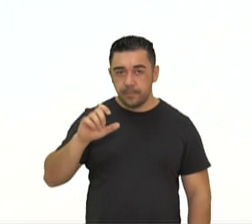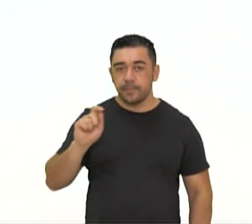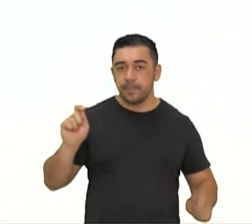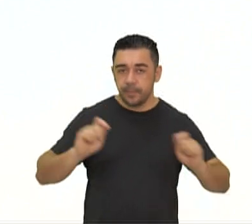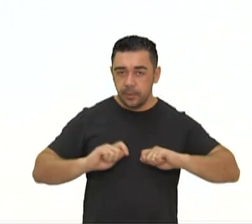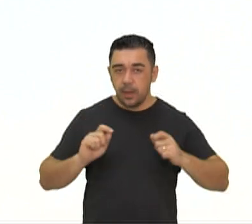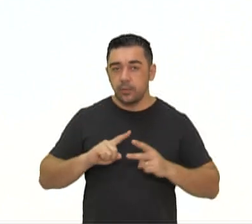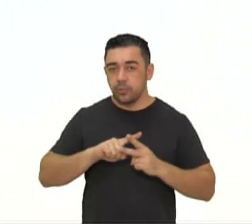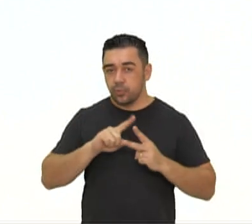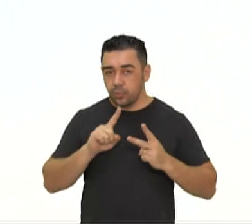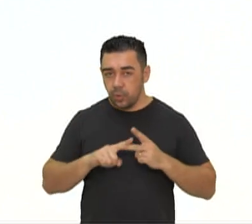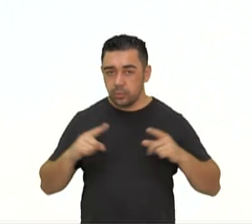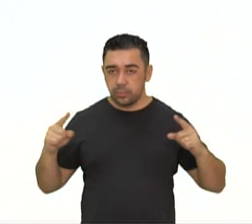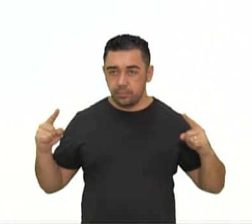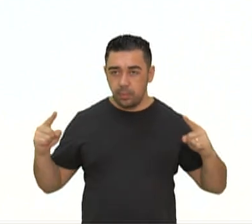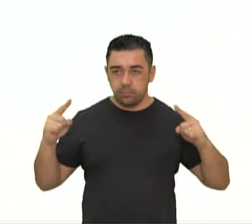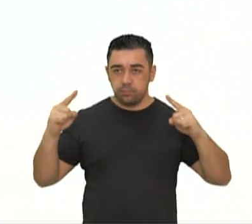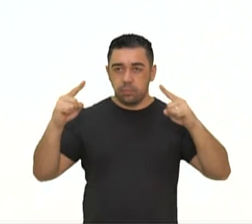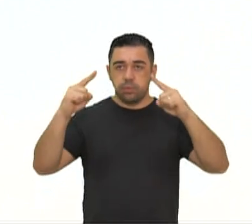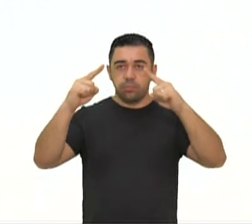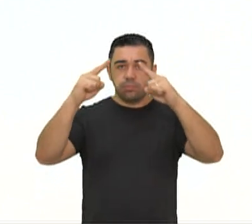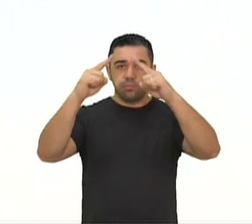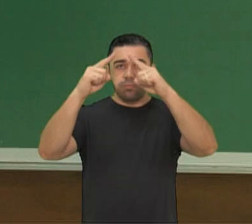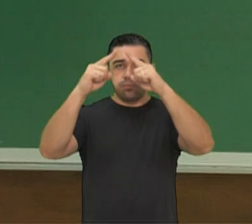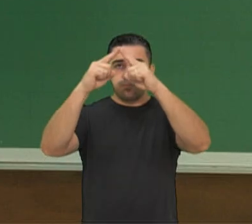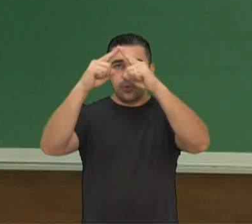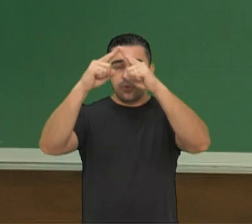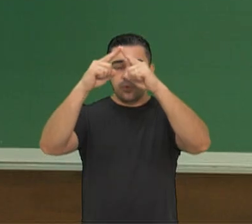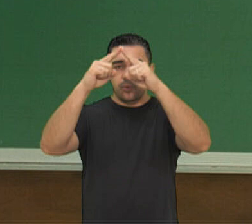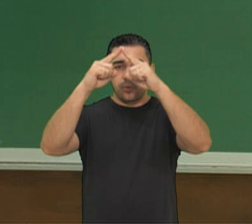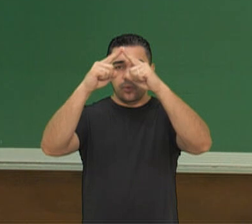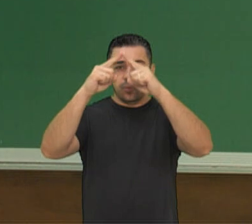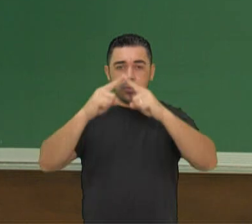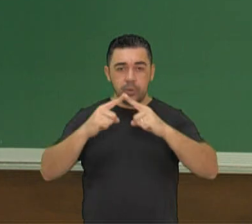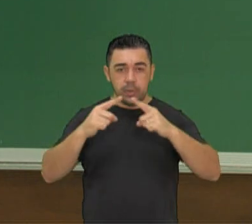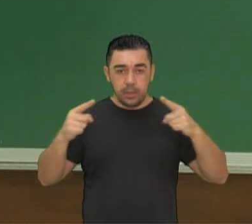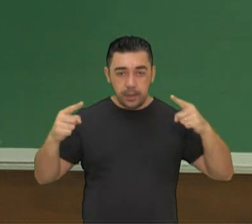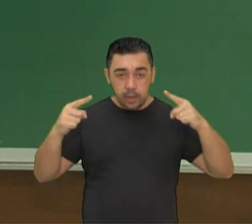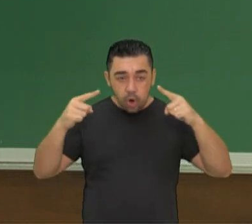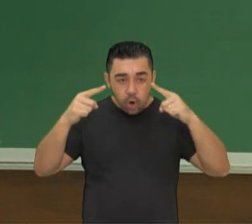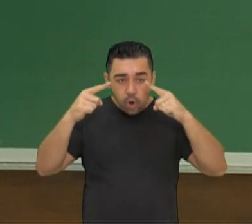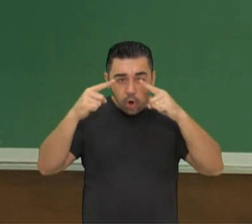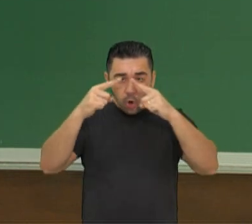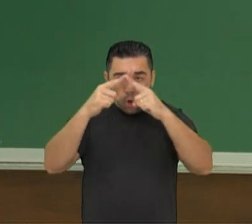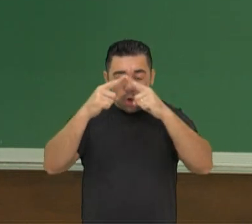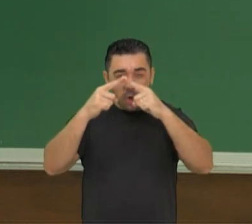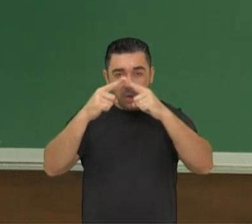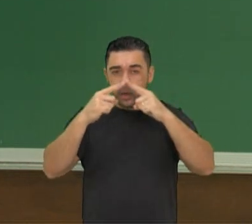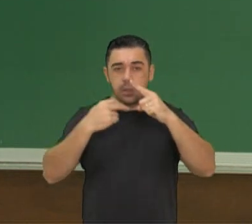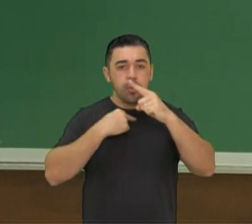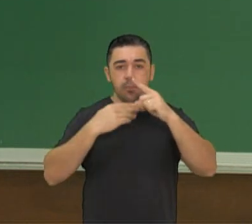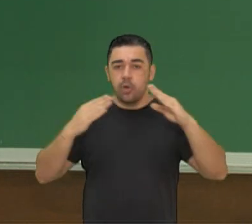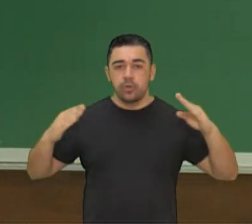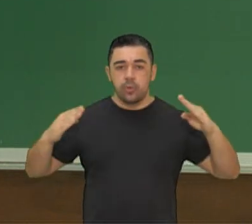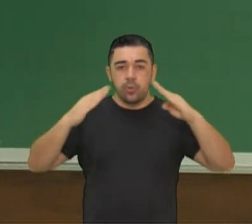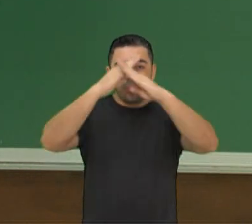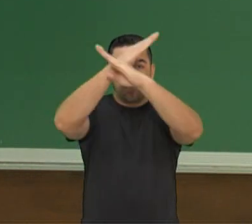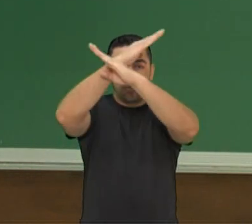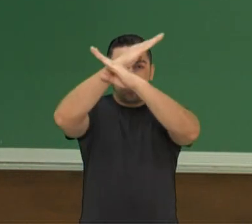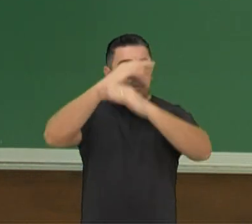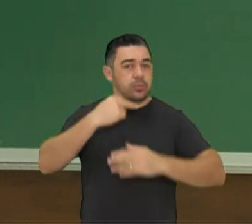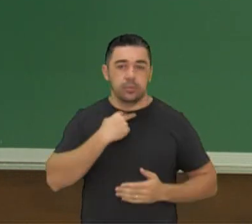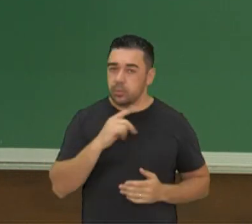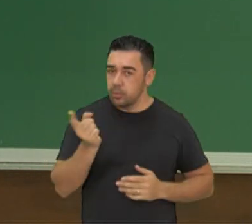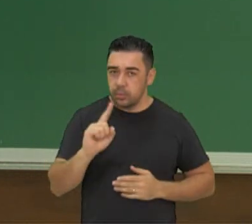2 segmentos cruzando no vértice. Cruzando não, se encontrando no vértice. Eu não posso ter isso aqui. Não posso cruzar os